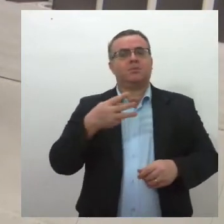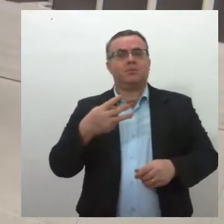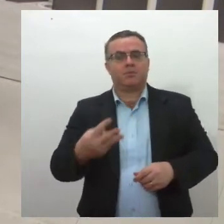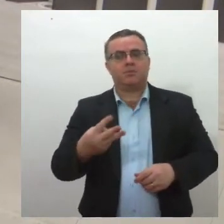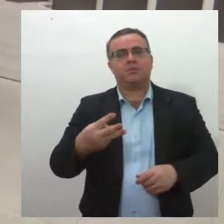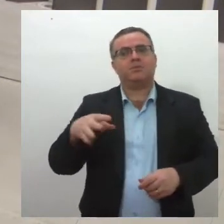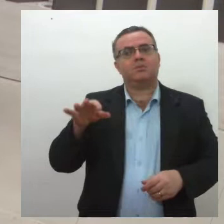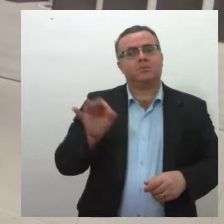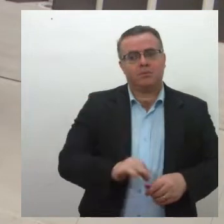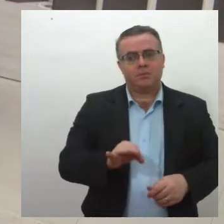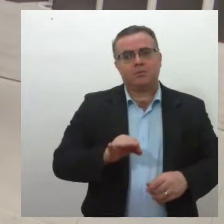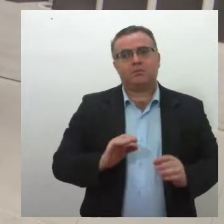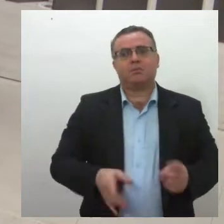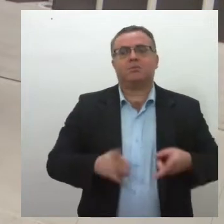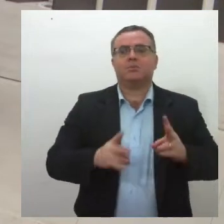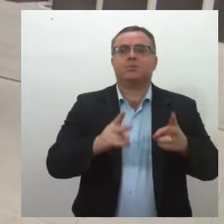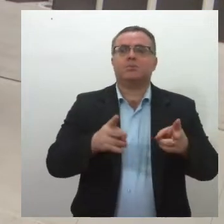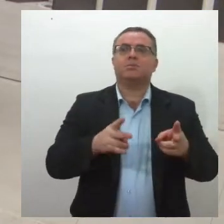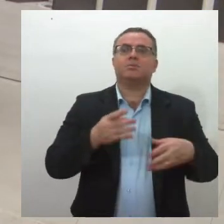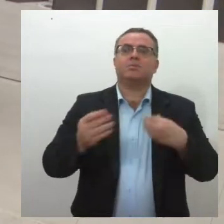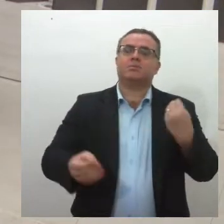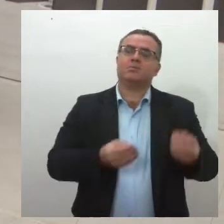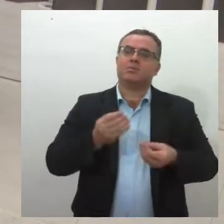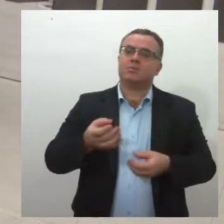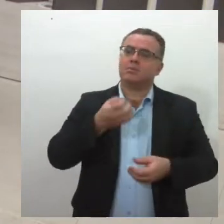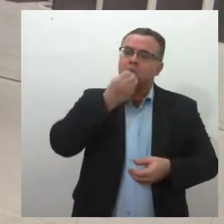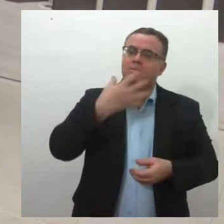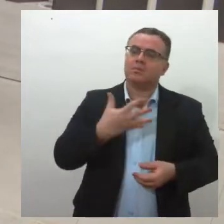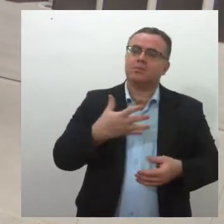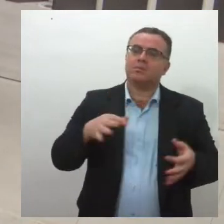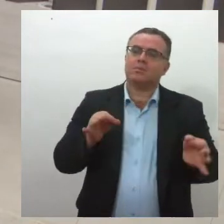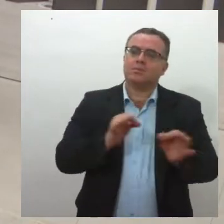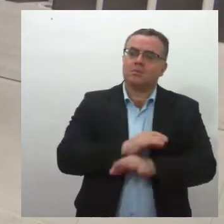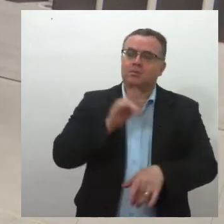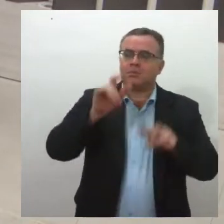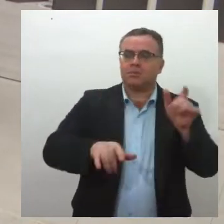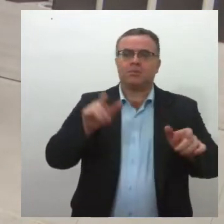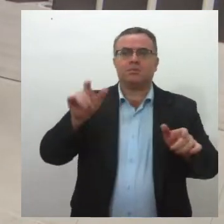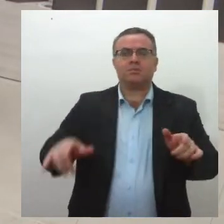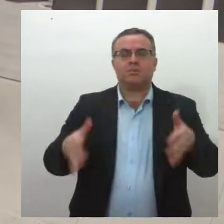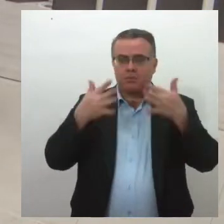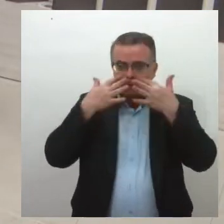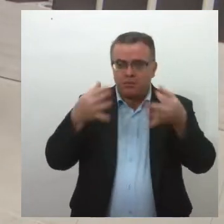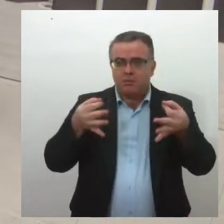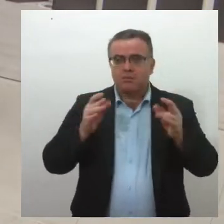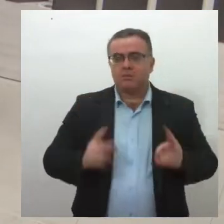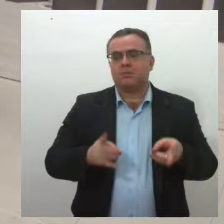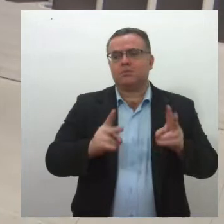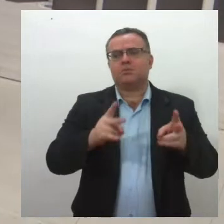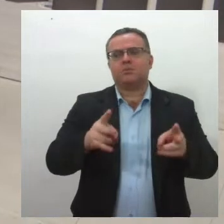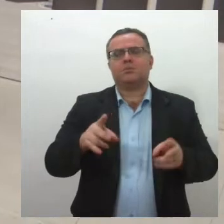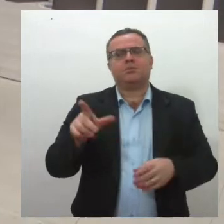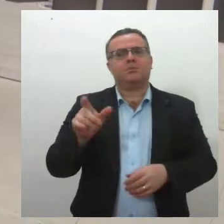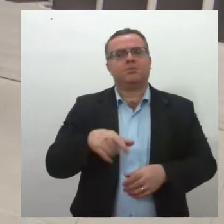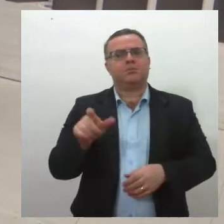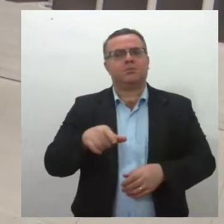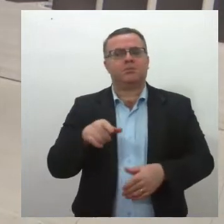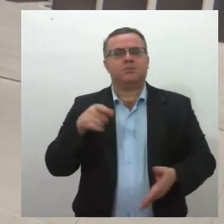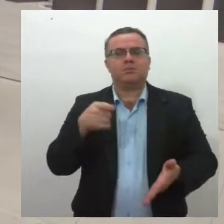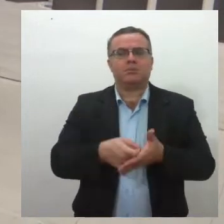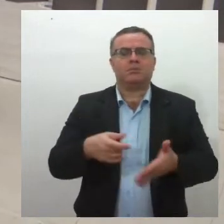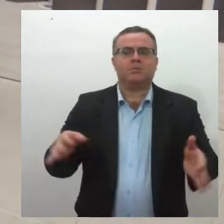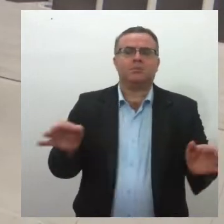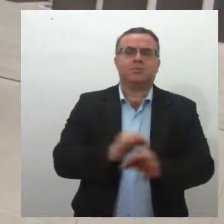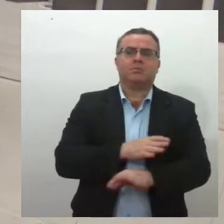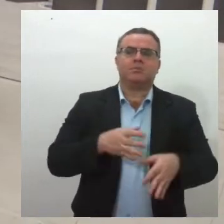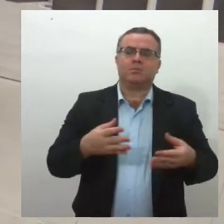É muito alto esse juro. Então, é bom o consumidor estar atento a isso. Se ele tem dívidas no cartão de crédito e não vem conseguindo pagar,